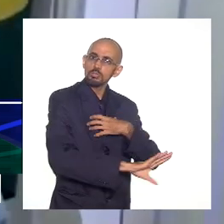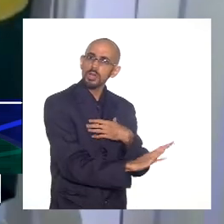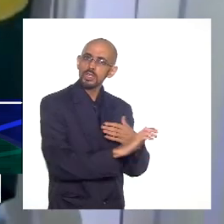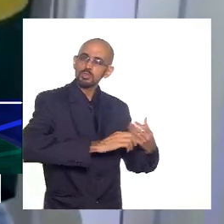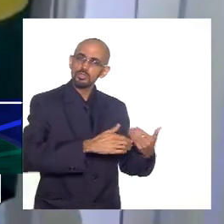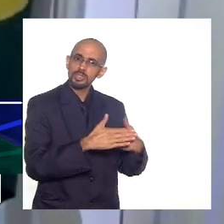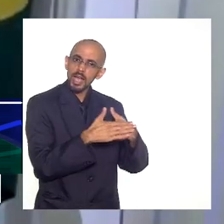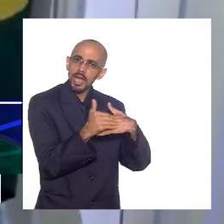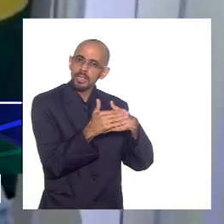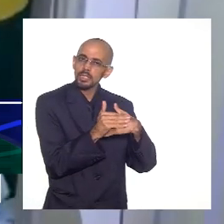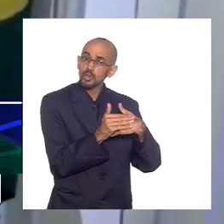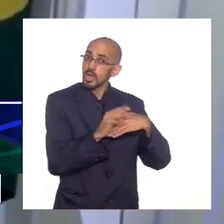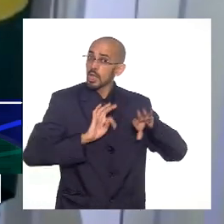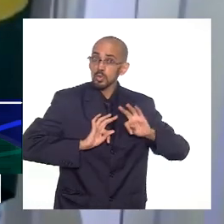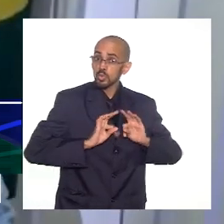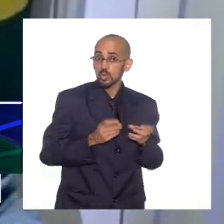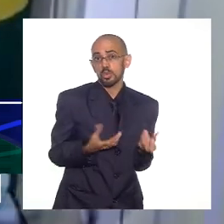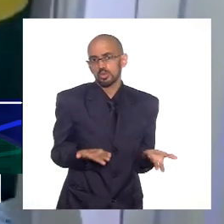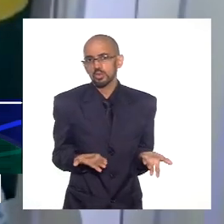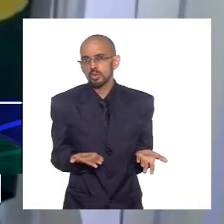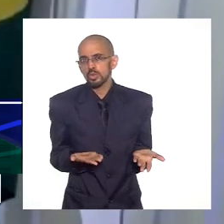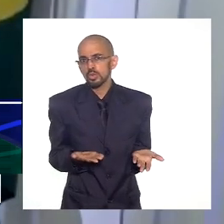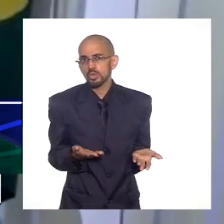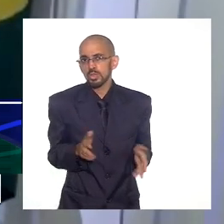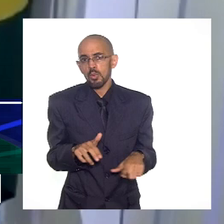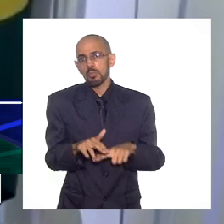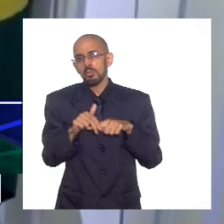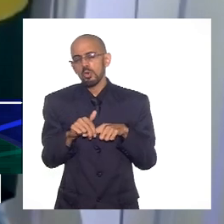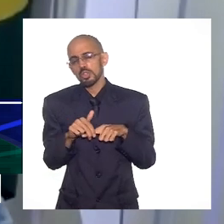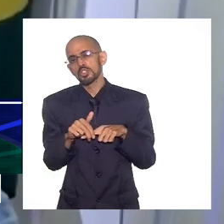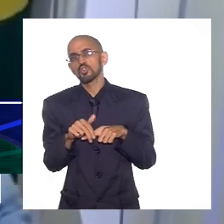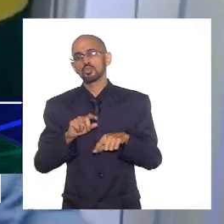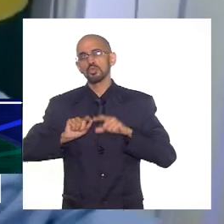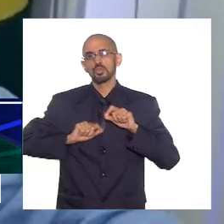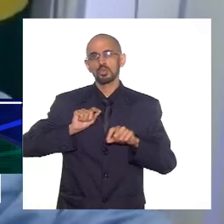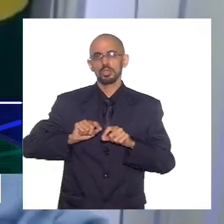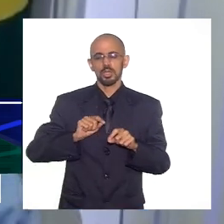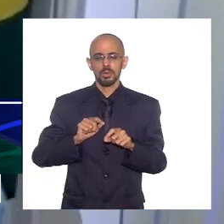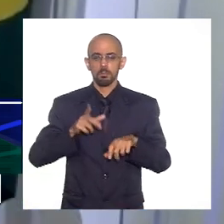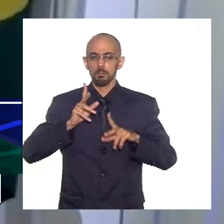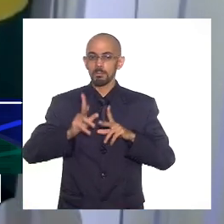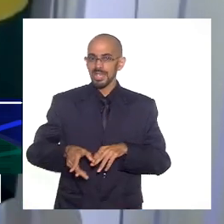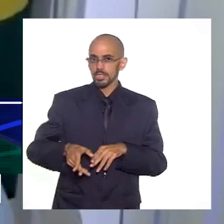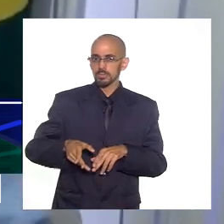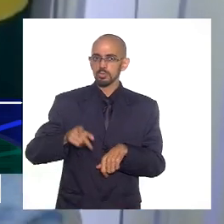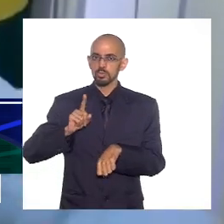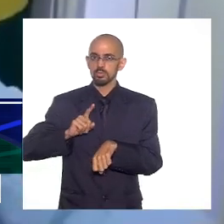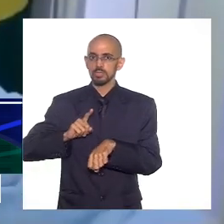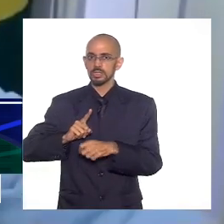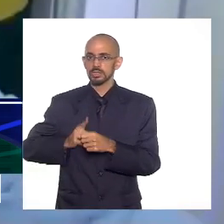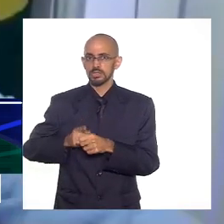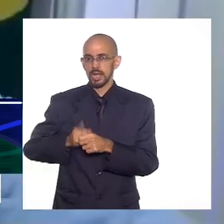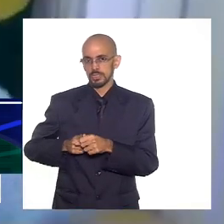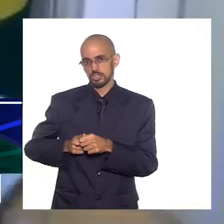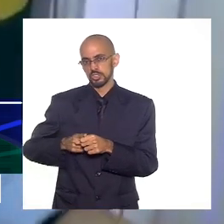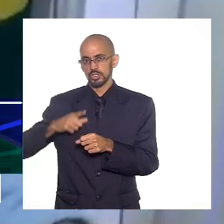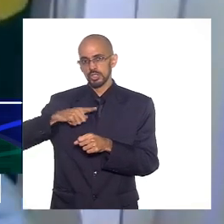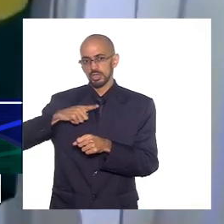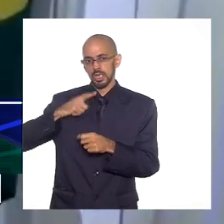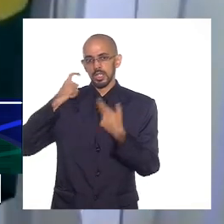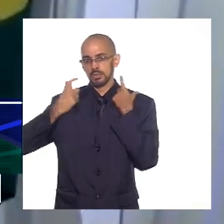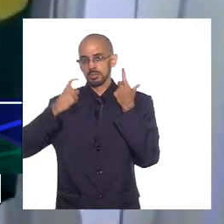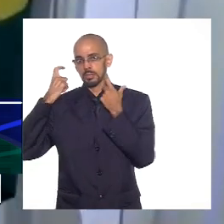afetos. Nesse sentido, eu acho que mesmo em municípios onde há uma